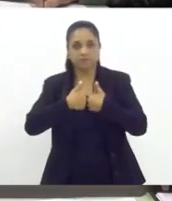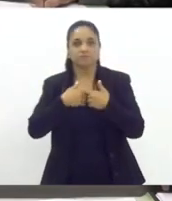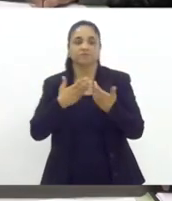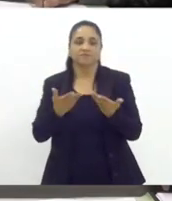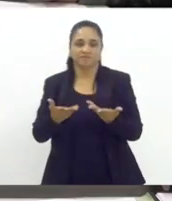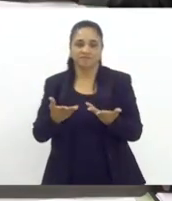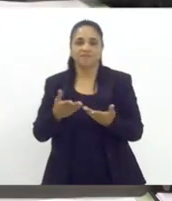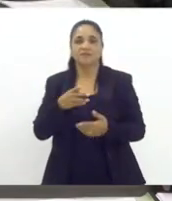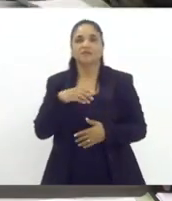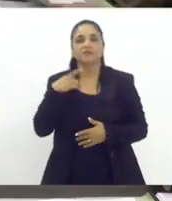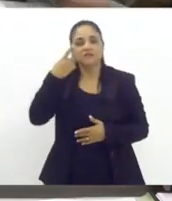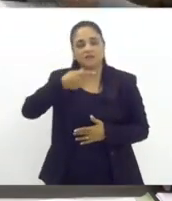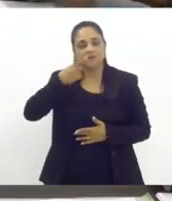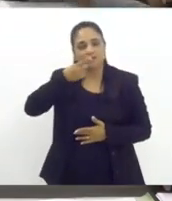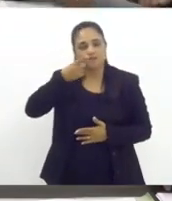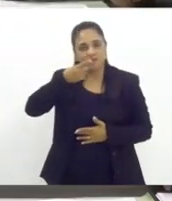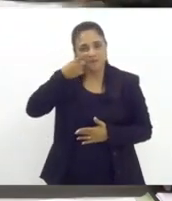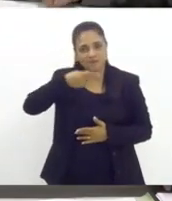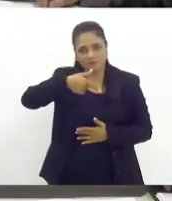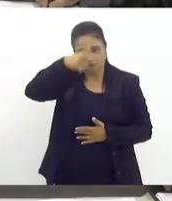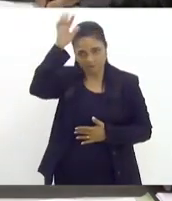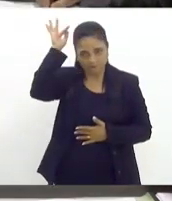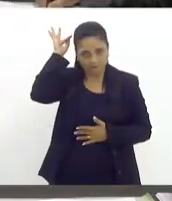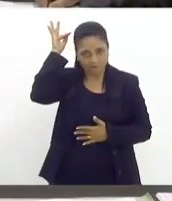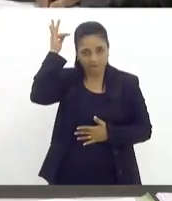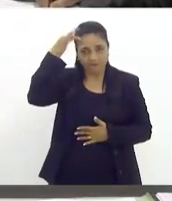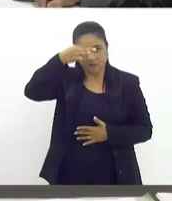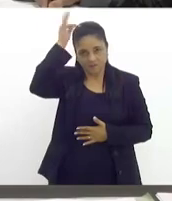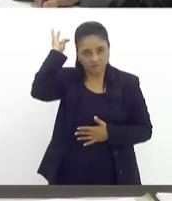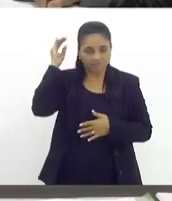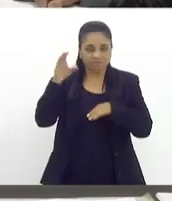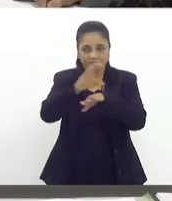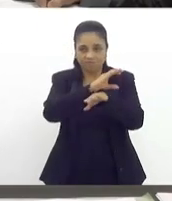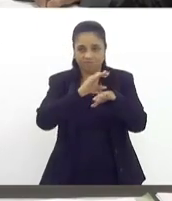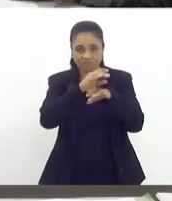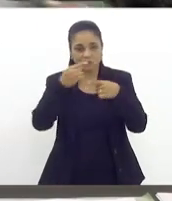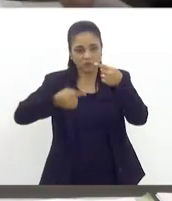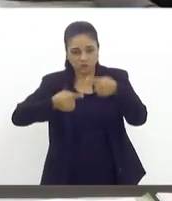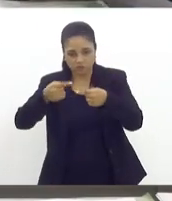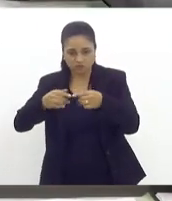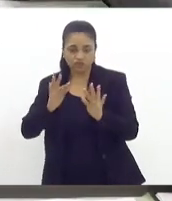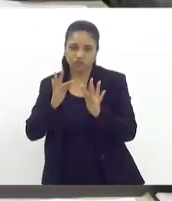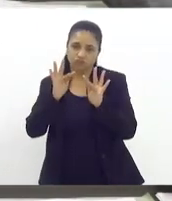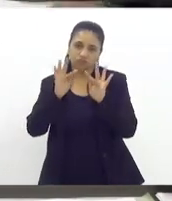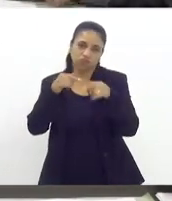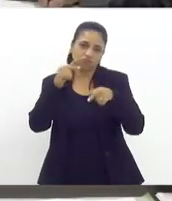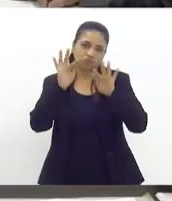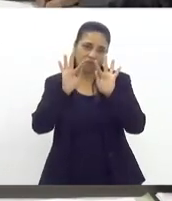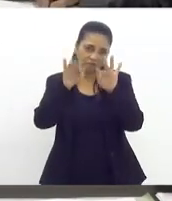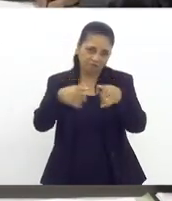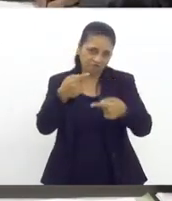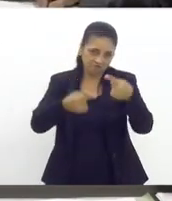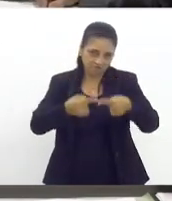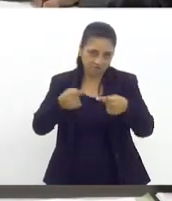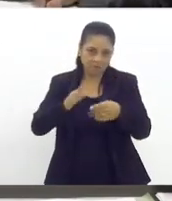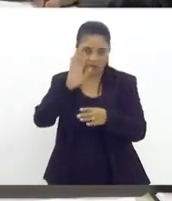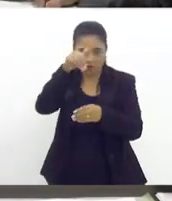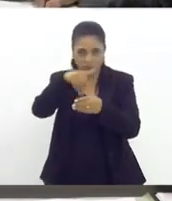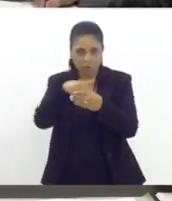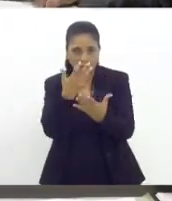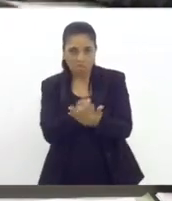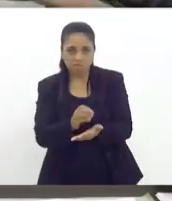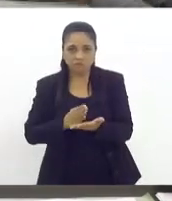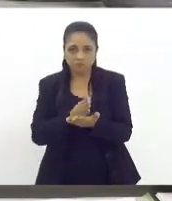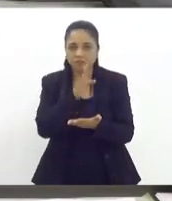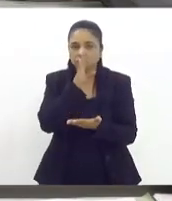Fred Pacheco. Pela constitucionalidade. Em discussão, não havendo quem queira discutir, encerrada a discussão, em votação, senhores que aprovam, permaneçam